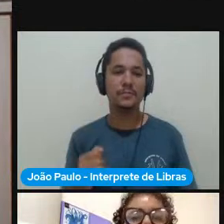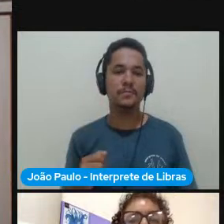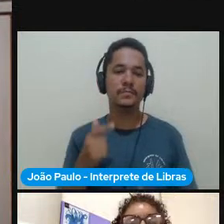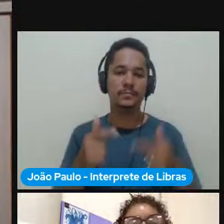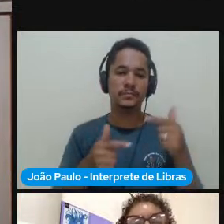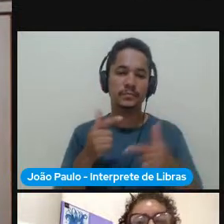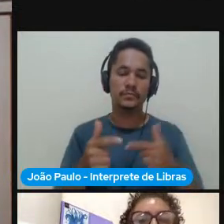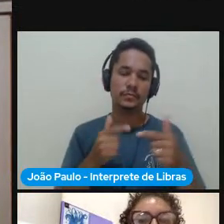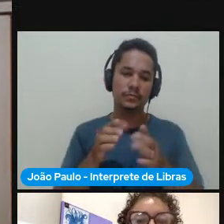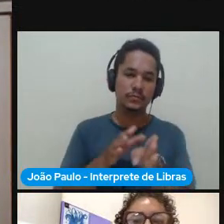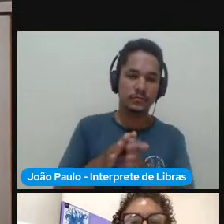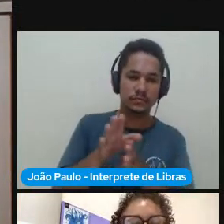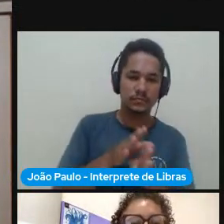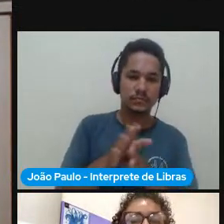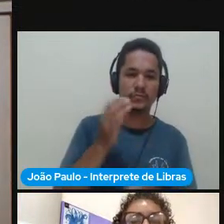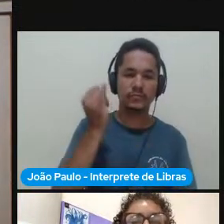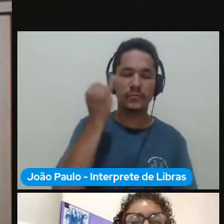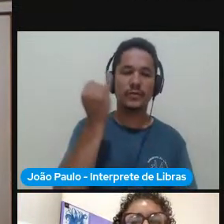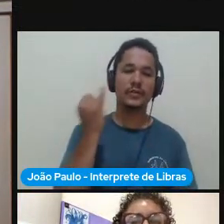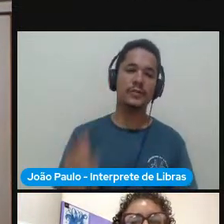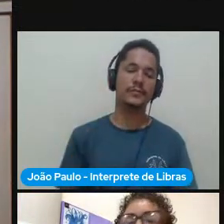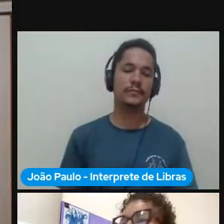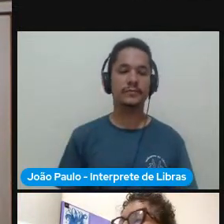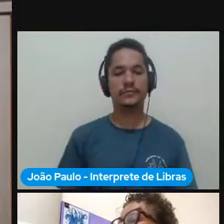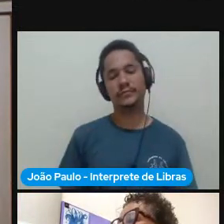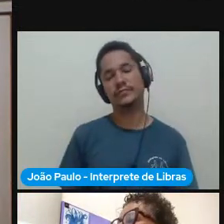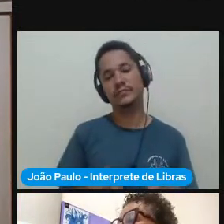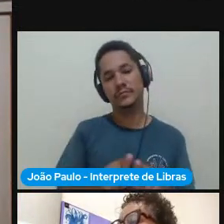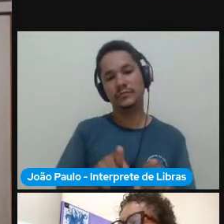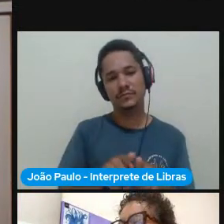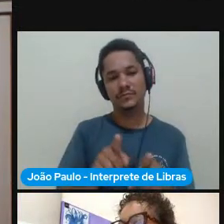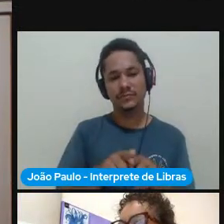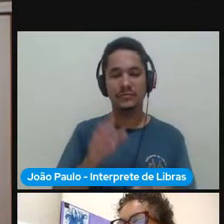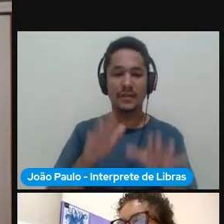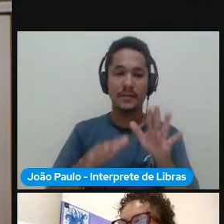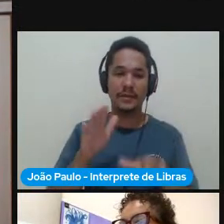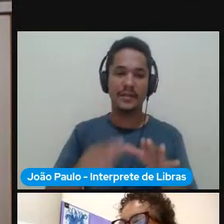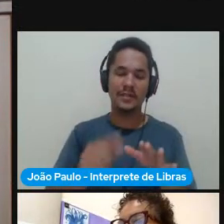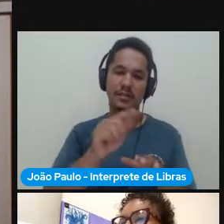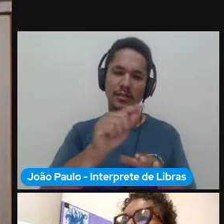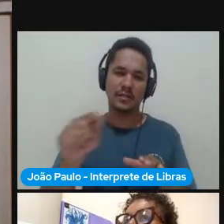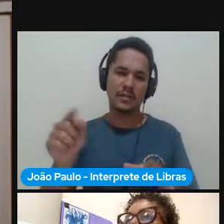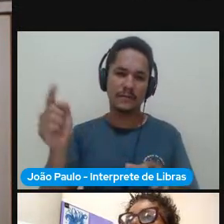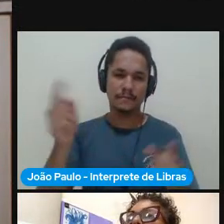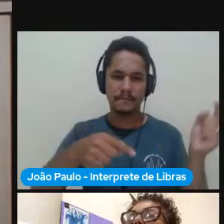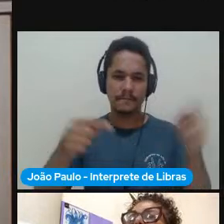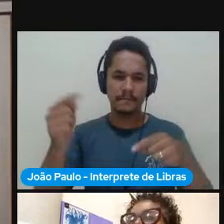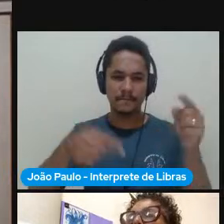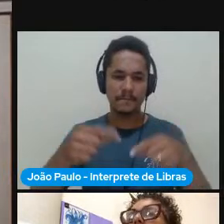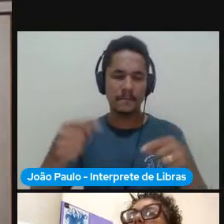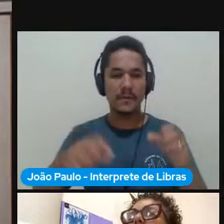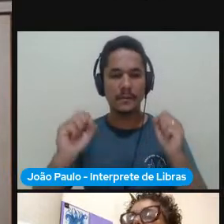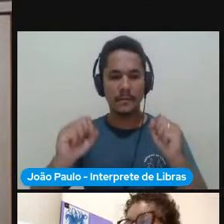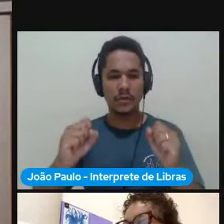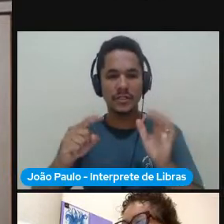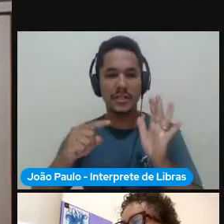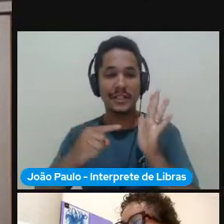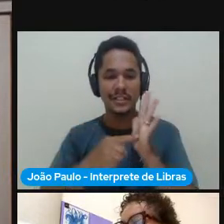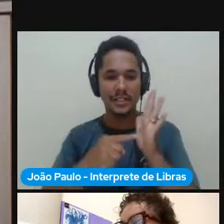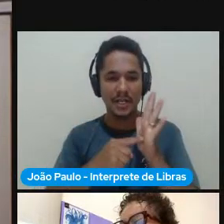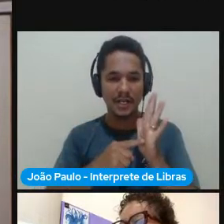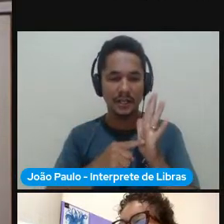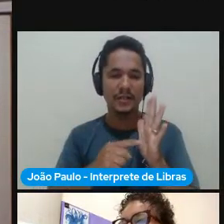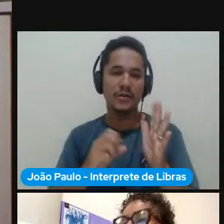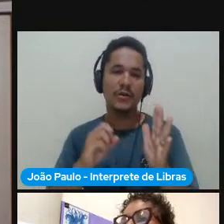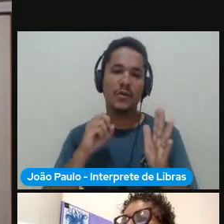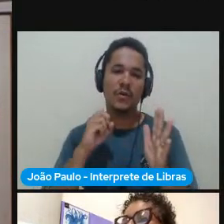o trabalho dos conselheiros. E dependendo do segmento, eles podem ser indicados ou eleitos. O segmento dos estudantes, né,